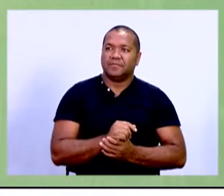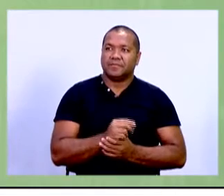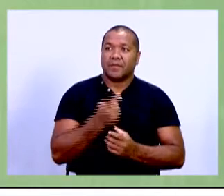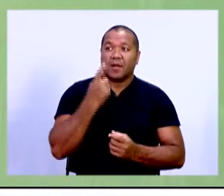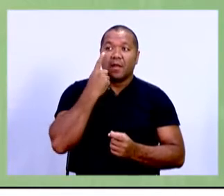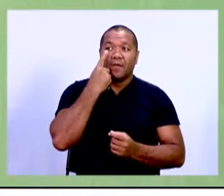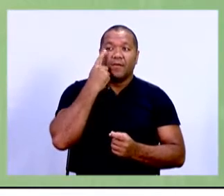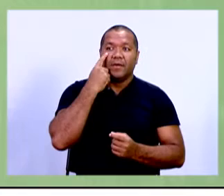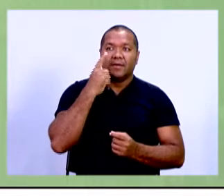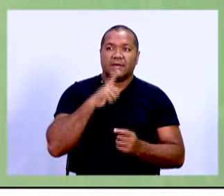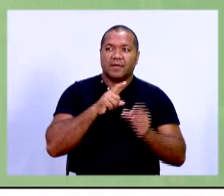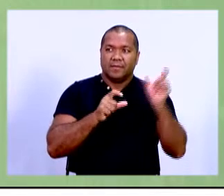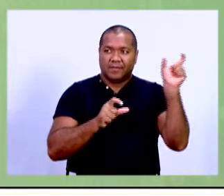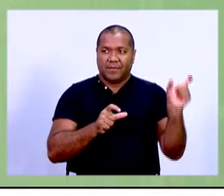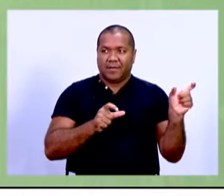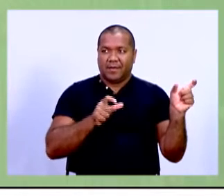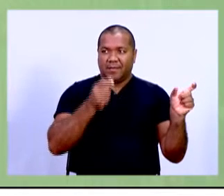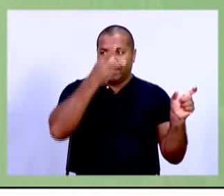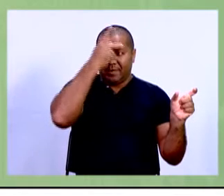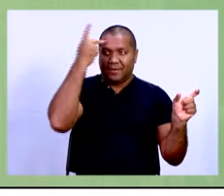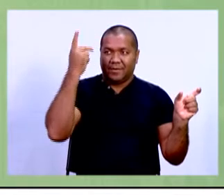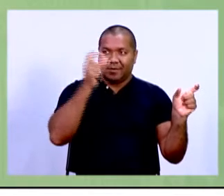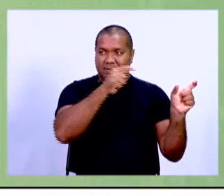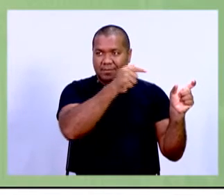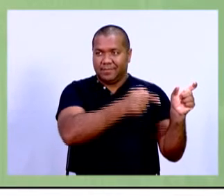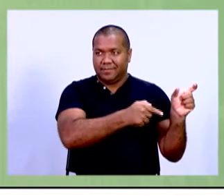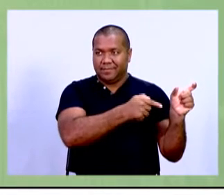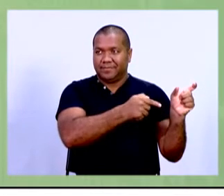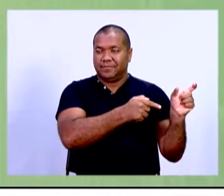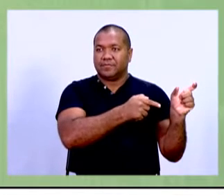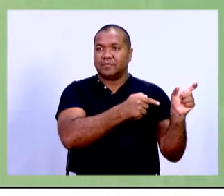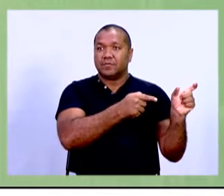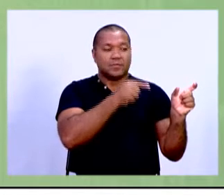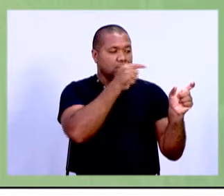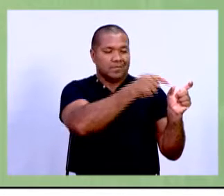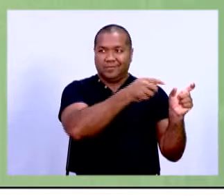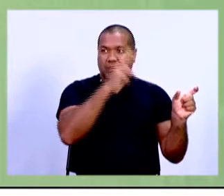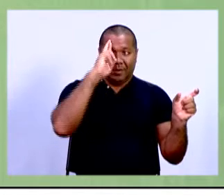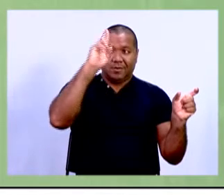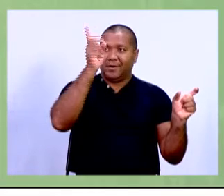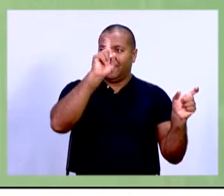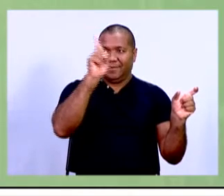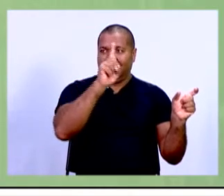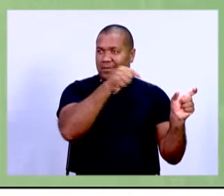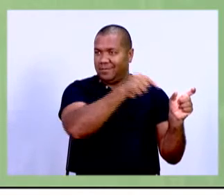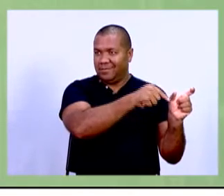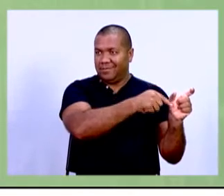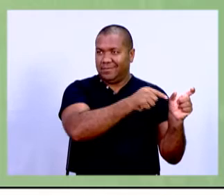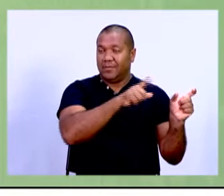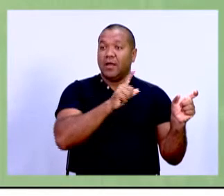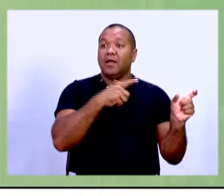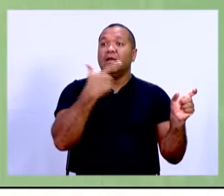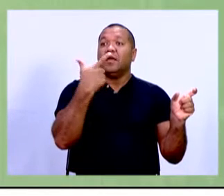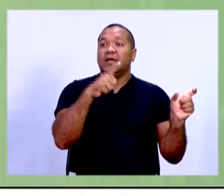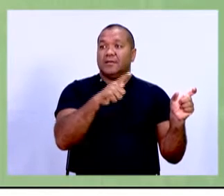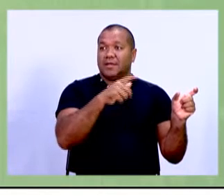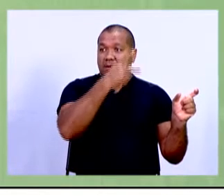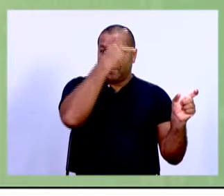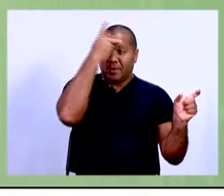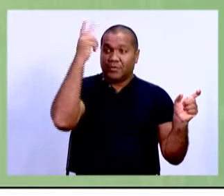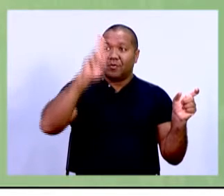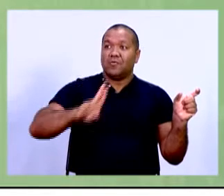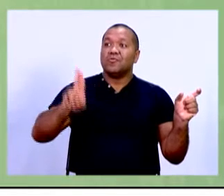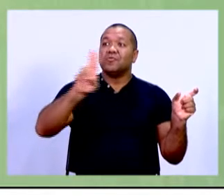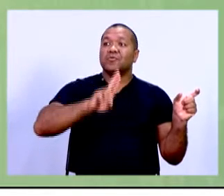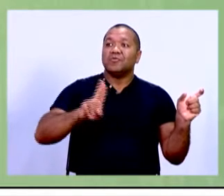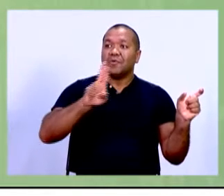Então, esse aqui é o cliente não é o seu Jorge da Silva, tá, pessoal? Esse aqui é o cliente, o